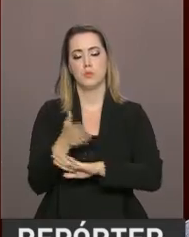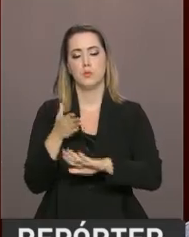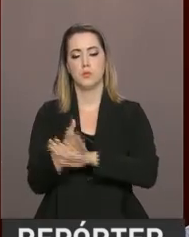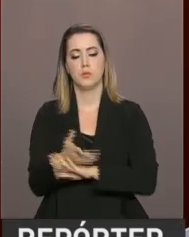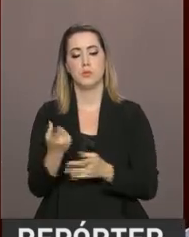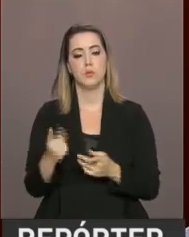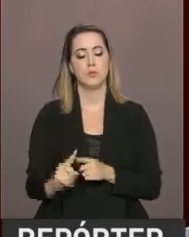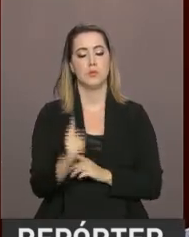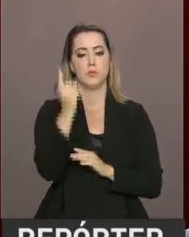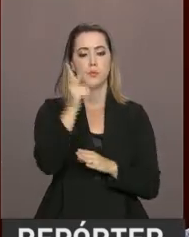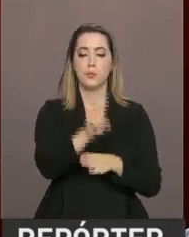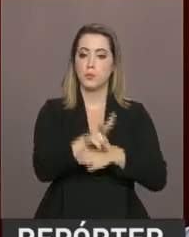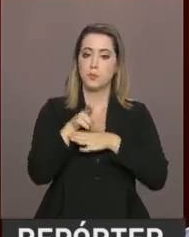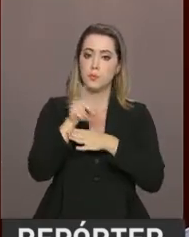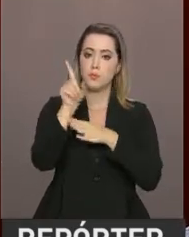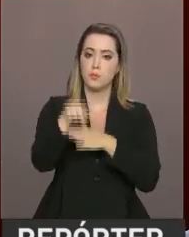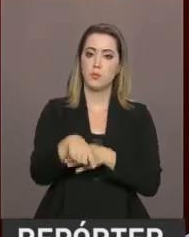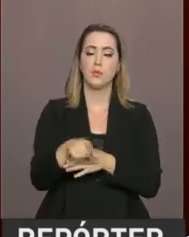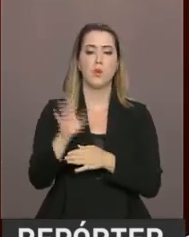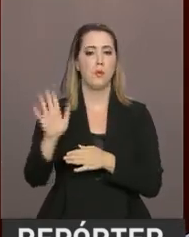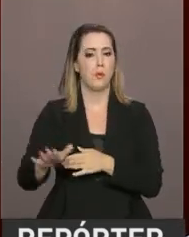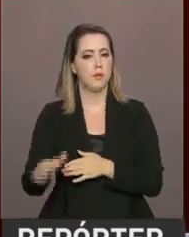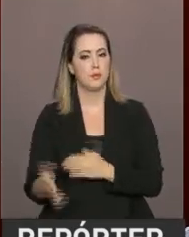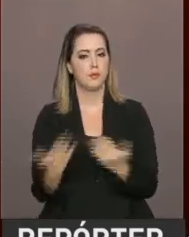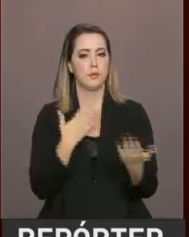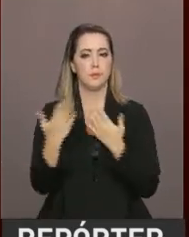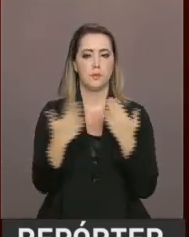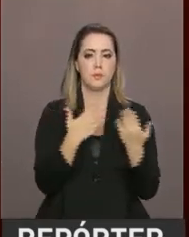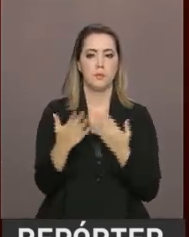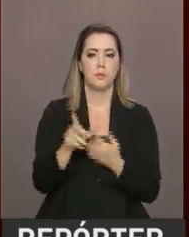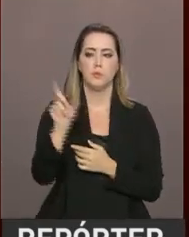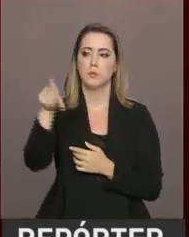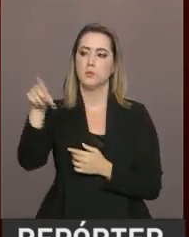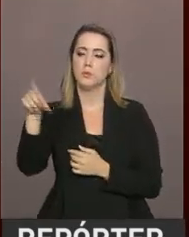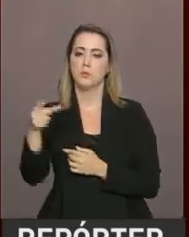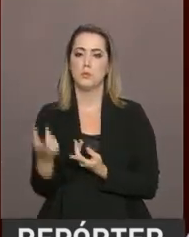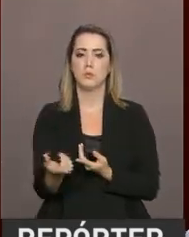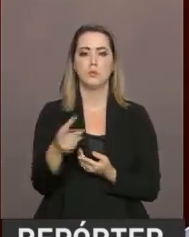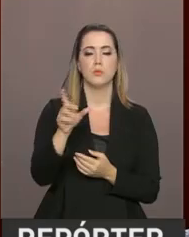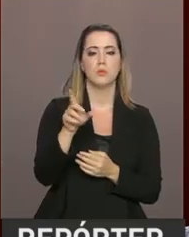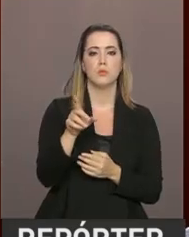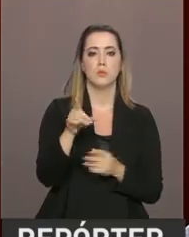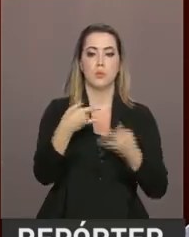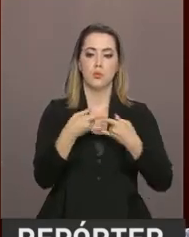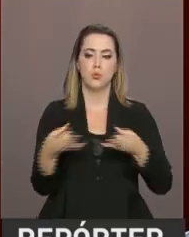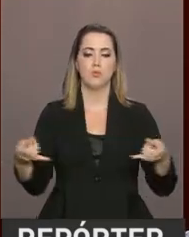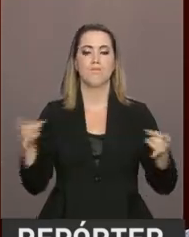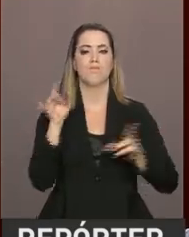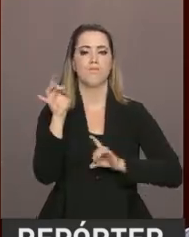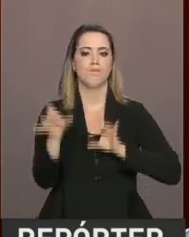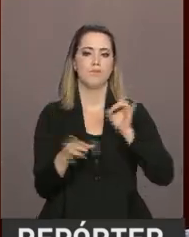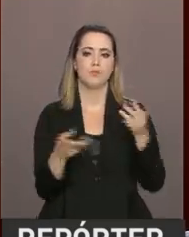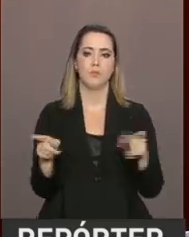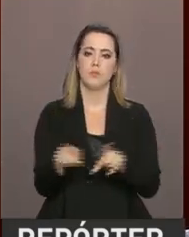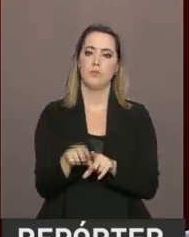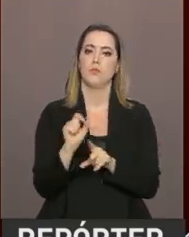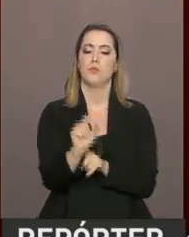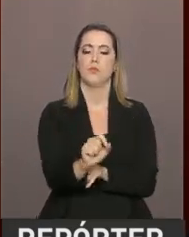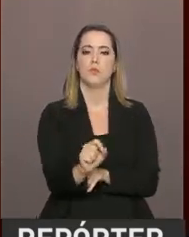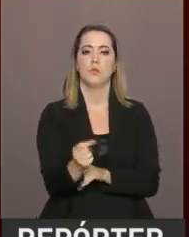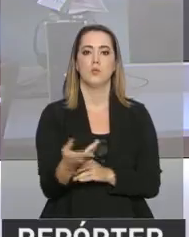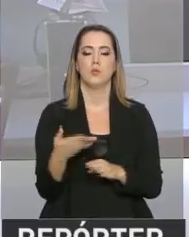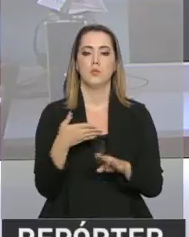necessidades e um crédito relativamente barato comparado com o cartão de crédito com o cheque especial e o próprio crédito de direto